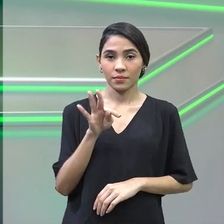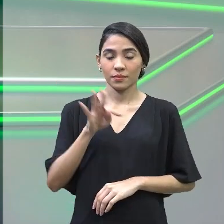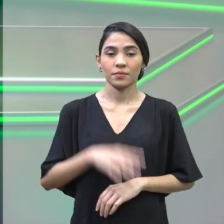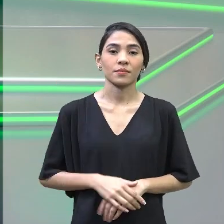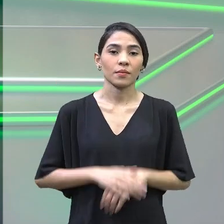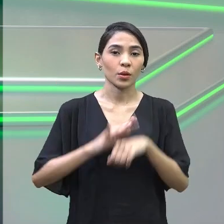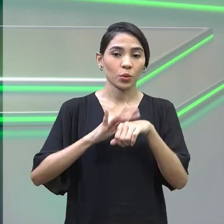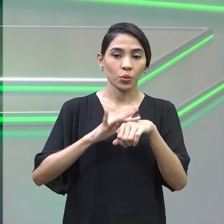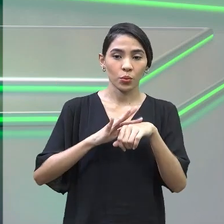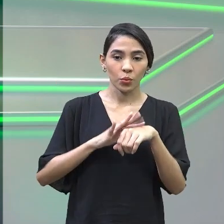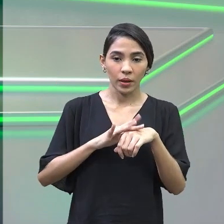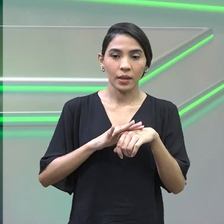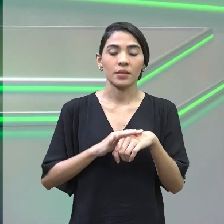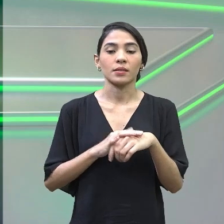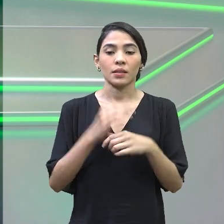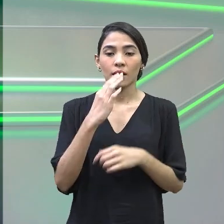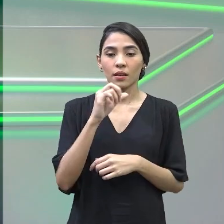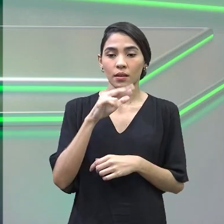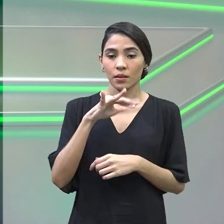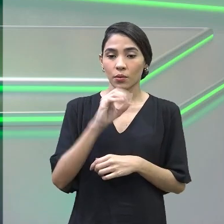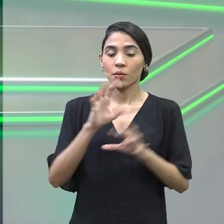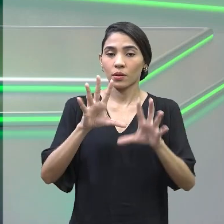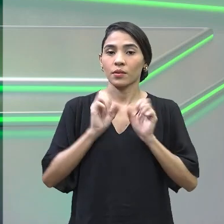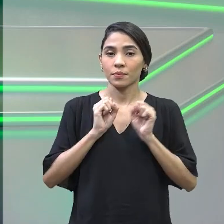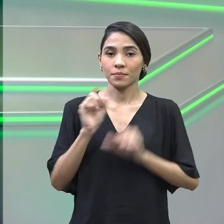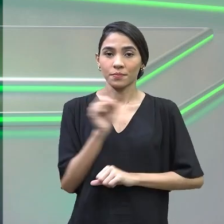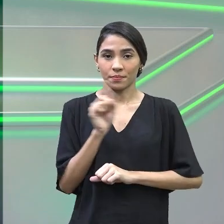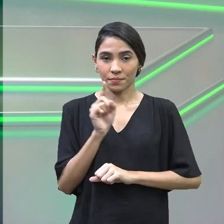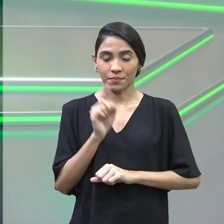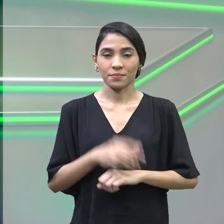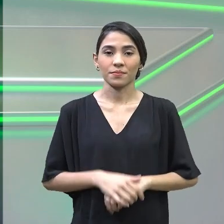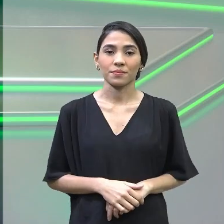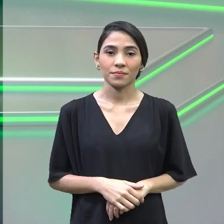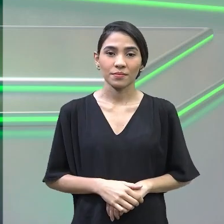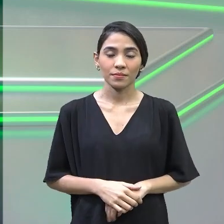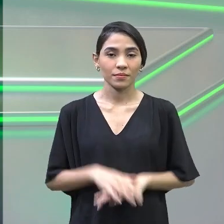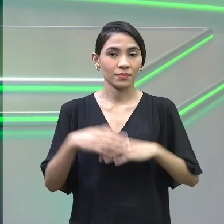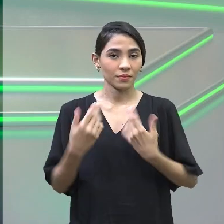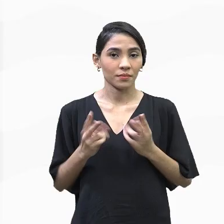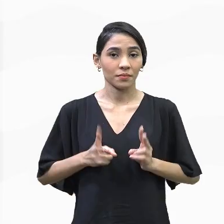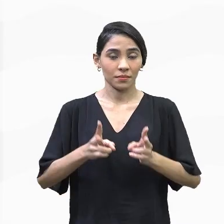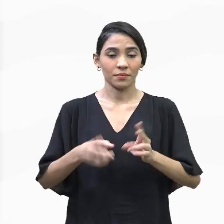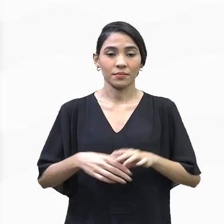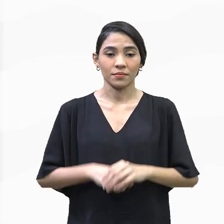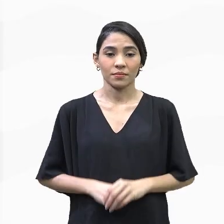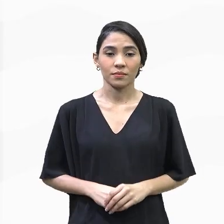DCNT, que são doenças crônicas não transmissíveis. Vamos comigo.